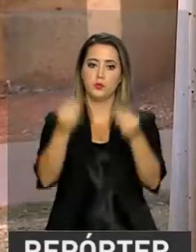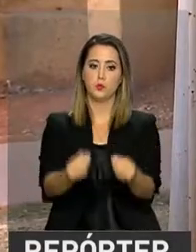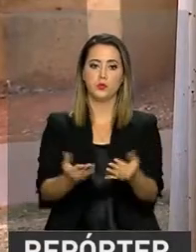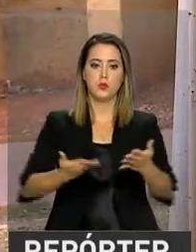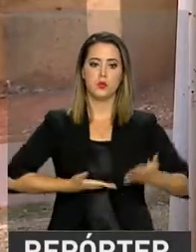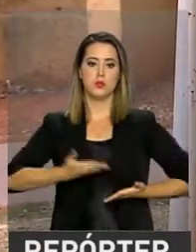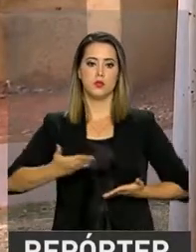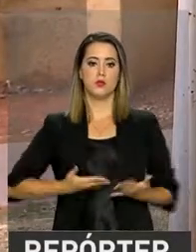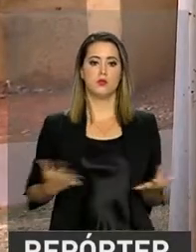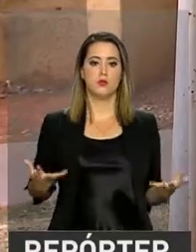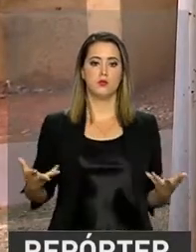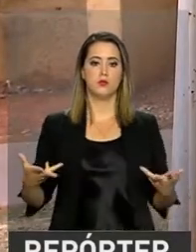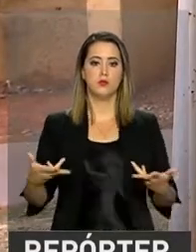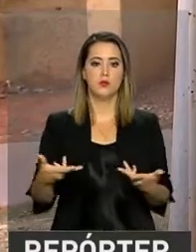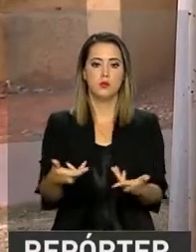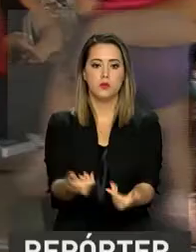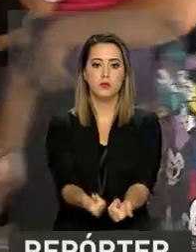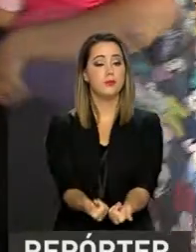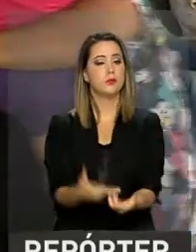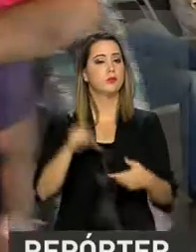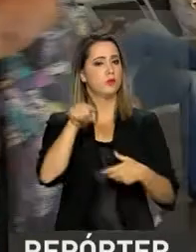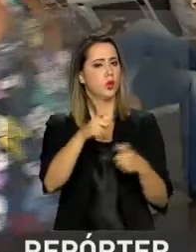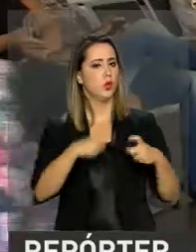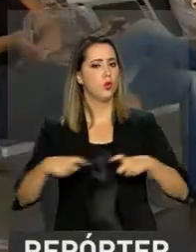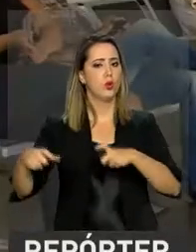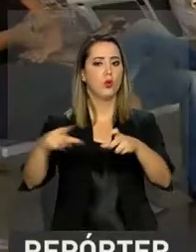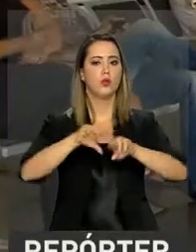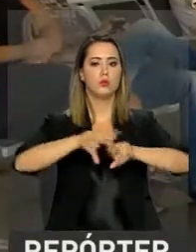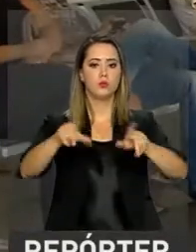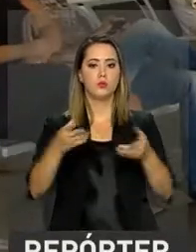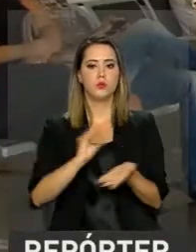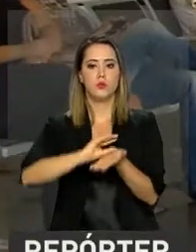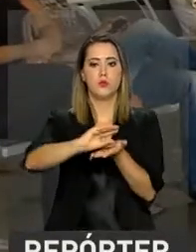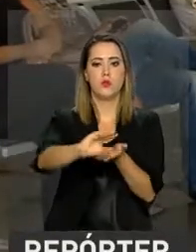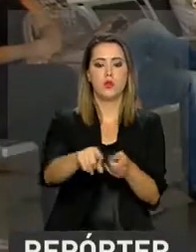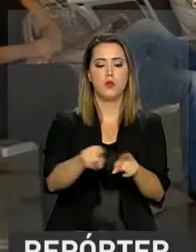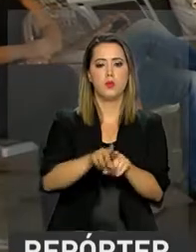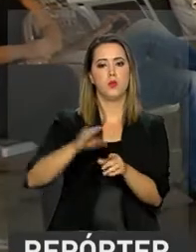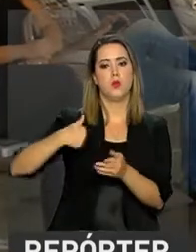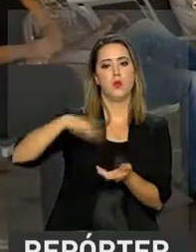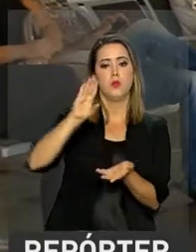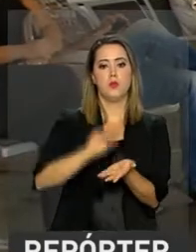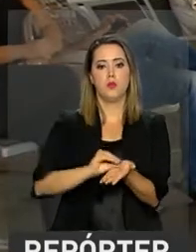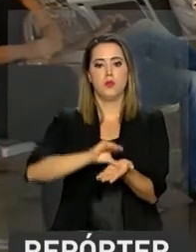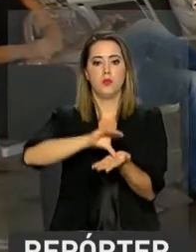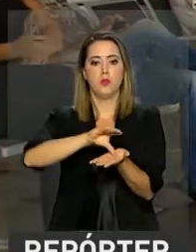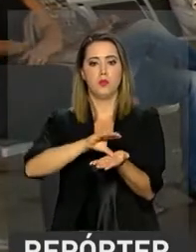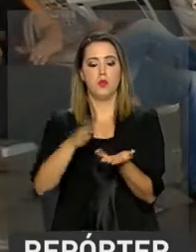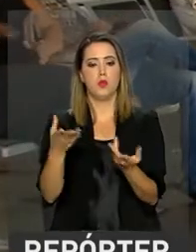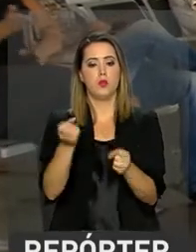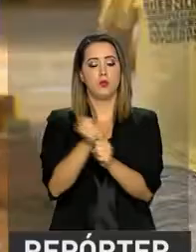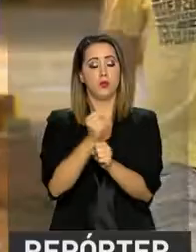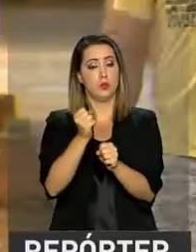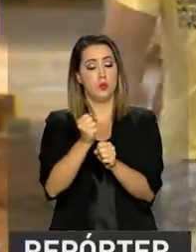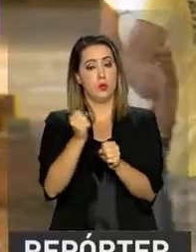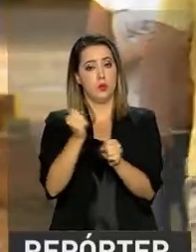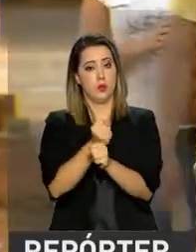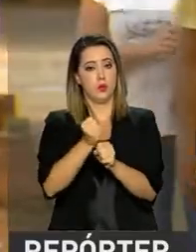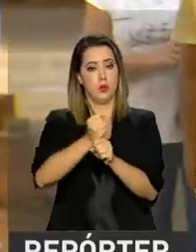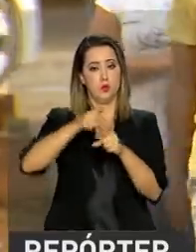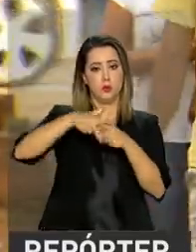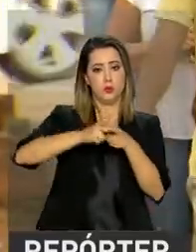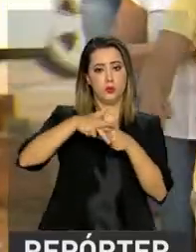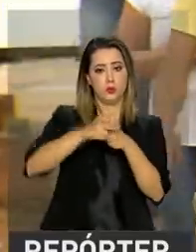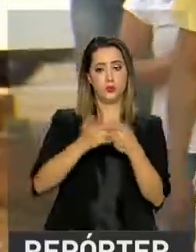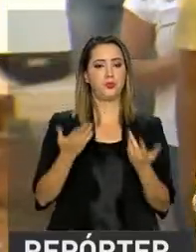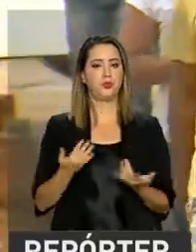serviço de qualidade em todas essas áreas, o Ministério da Saúde liberou mais recursos para o programa de reestruturação do setor. O